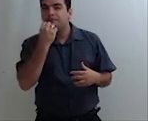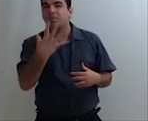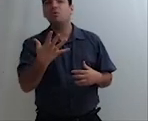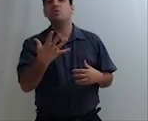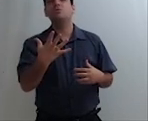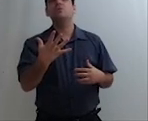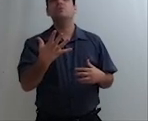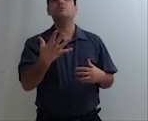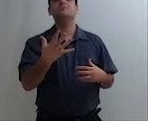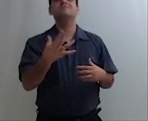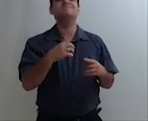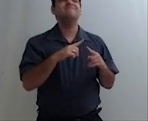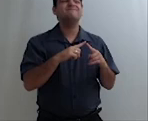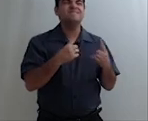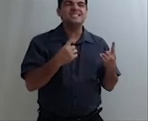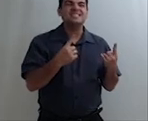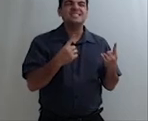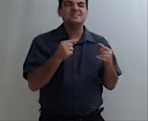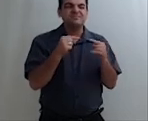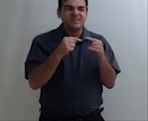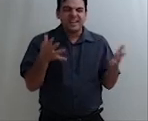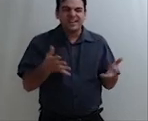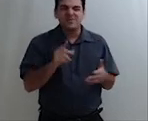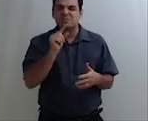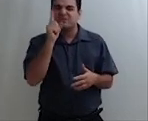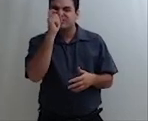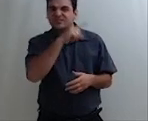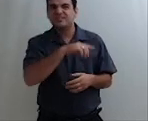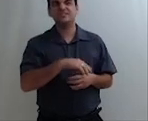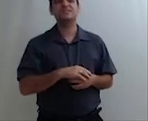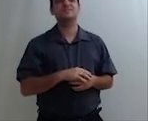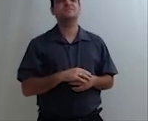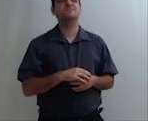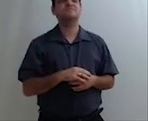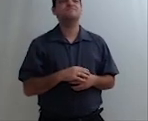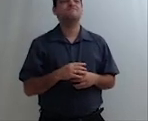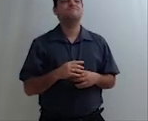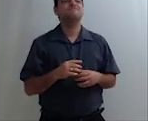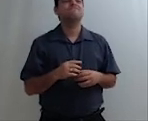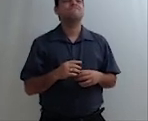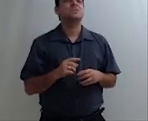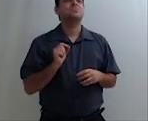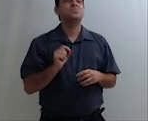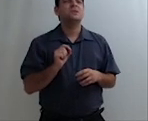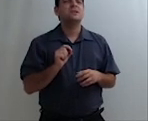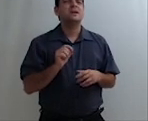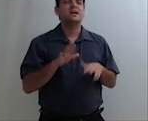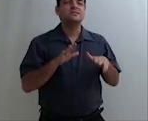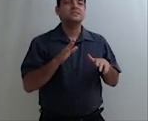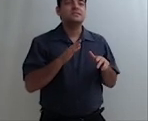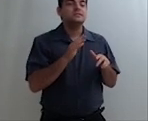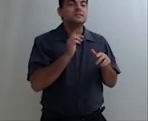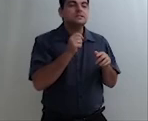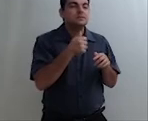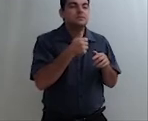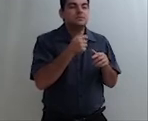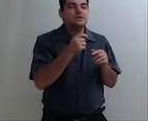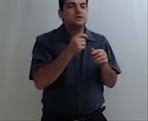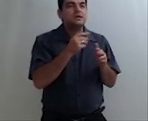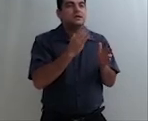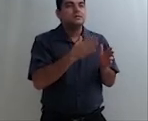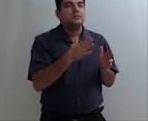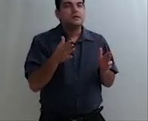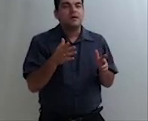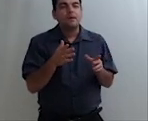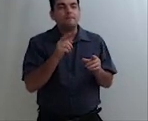confortável para o presente Porque mínimos descumprimentos do rito gerariam a inadmissão dessa